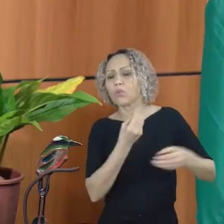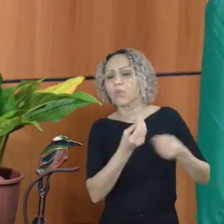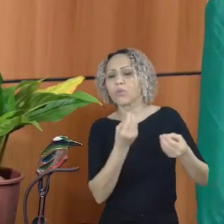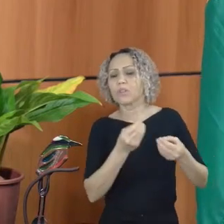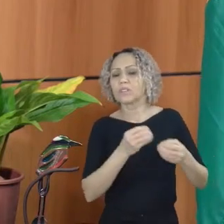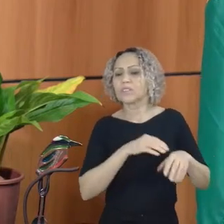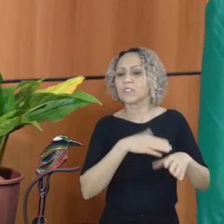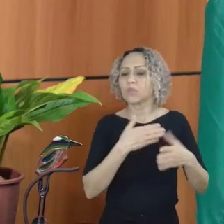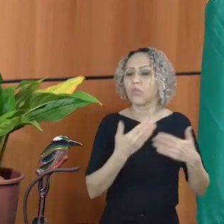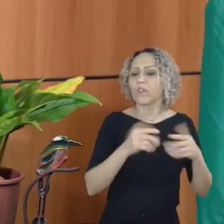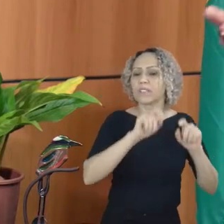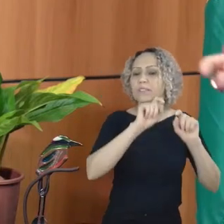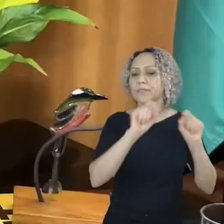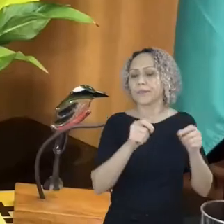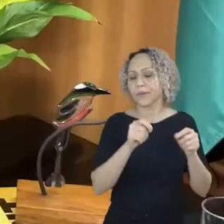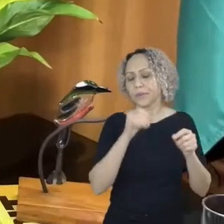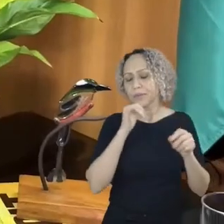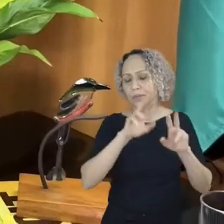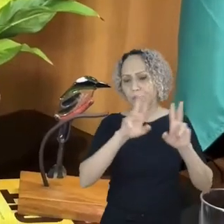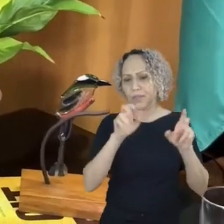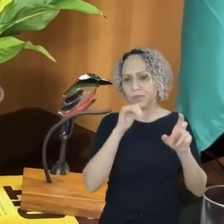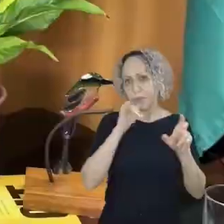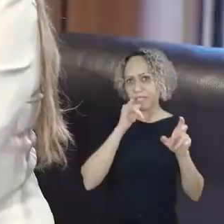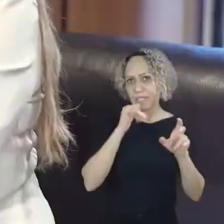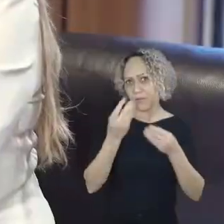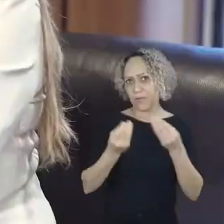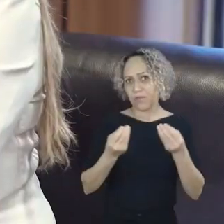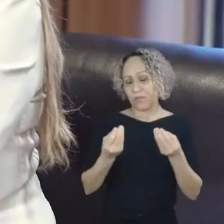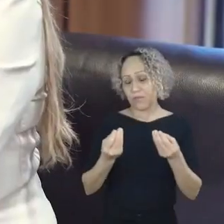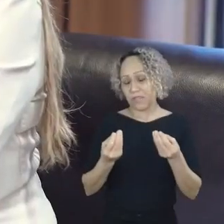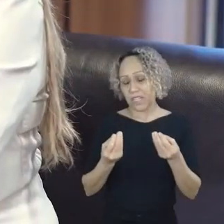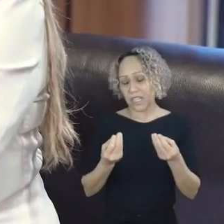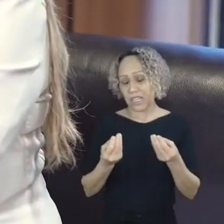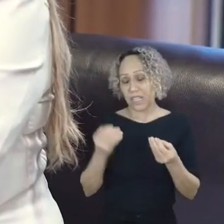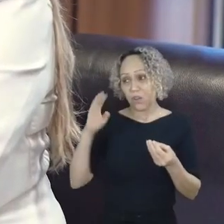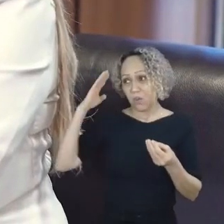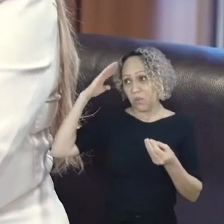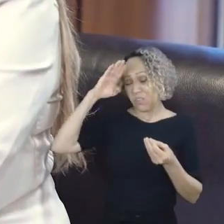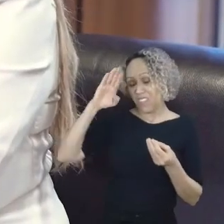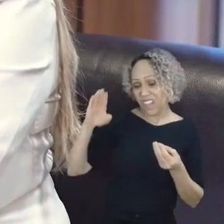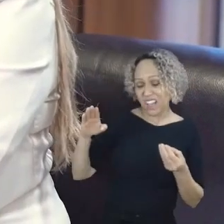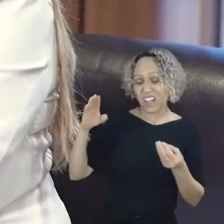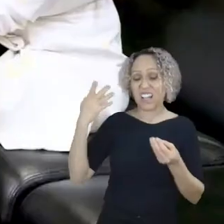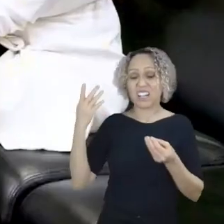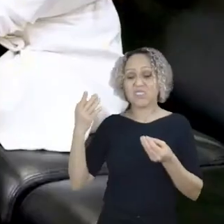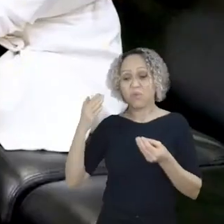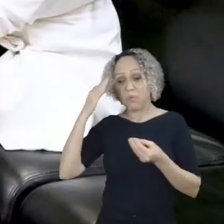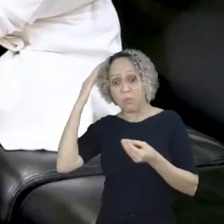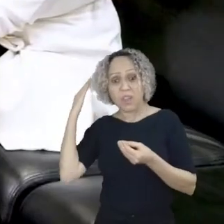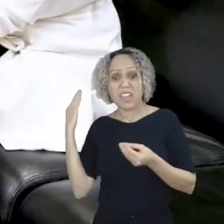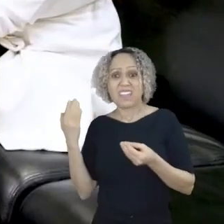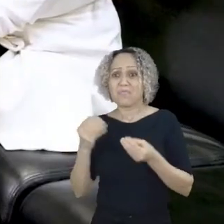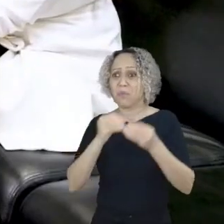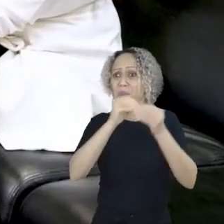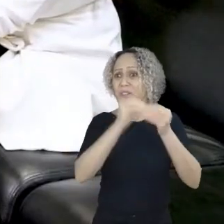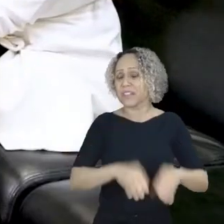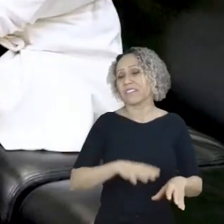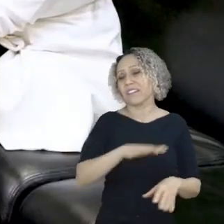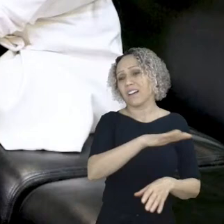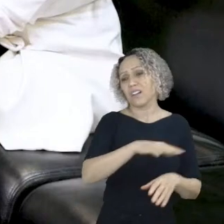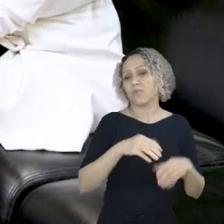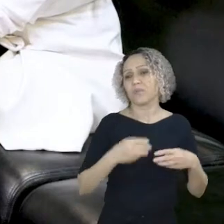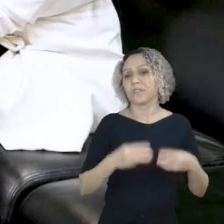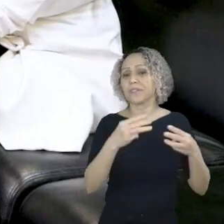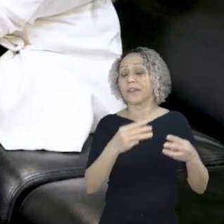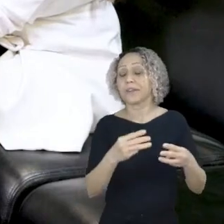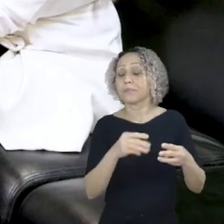desse descaso que foi feito pelo trabalhador? Como o senhor encontrou o Ministério quando o senhor assumiu a pasta? Aqui tem duas coisas. Tem